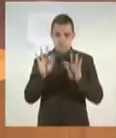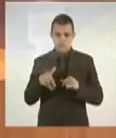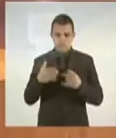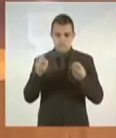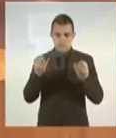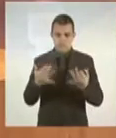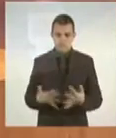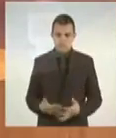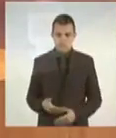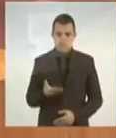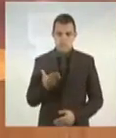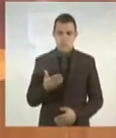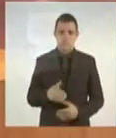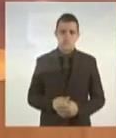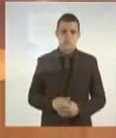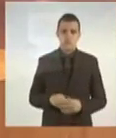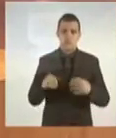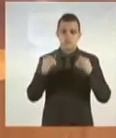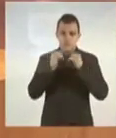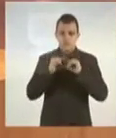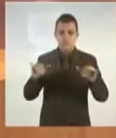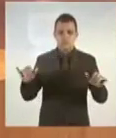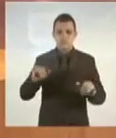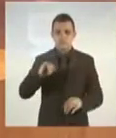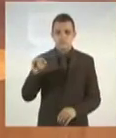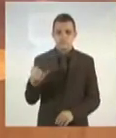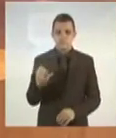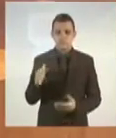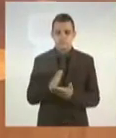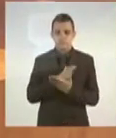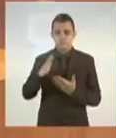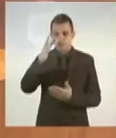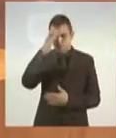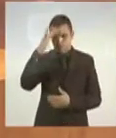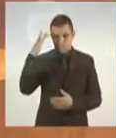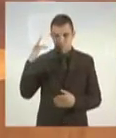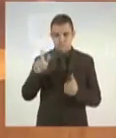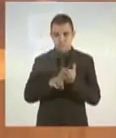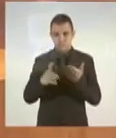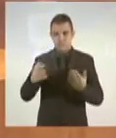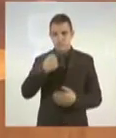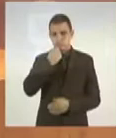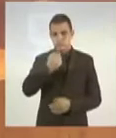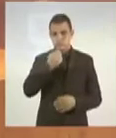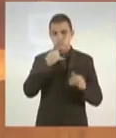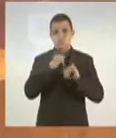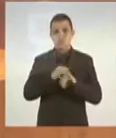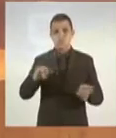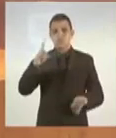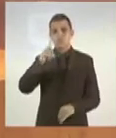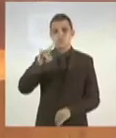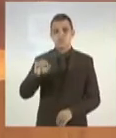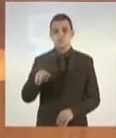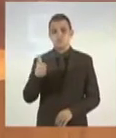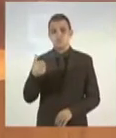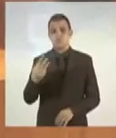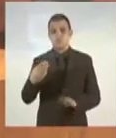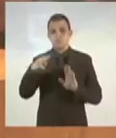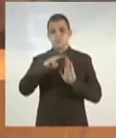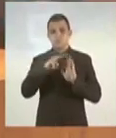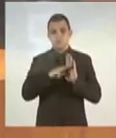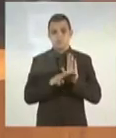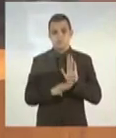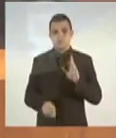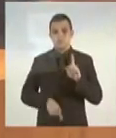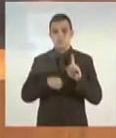anunciar, aproveitando a presença de alguns companheiros da imprensa, a programação do dia 13. Primeiro,